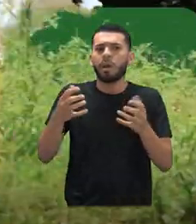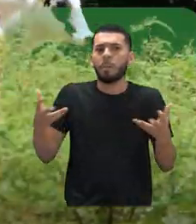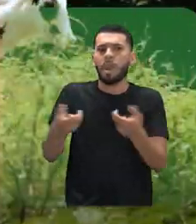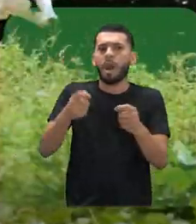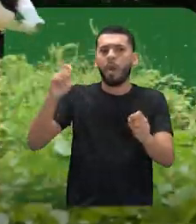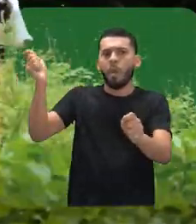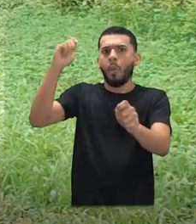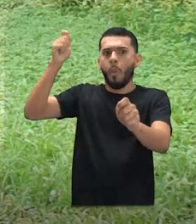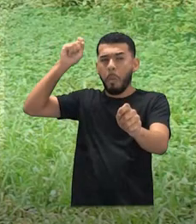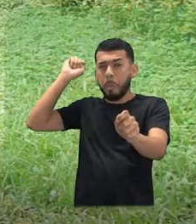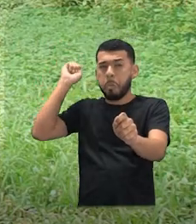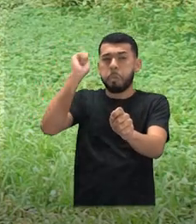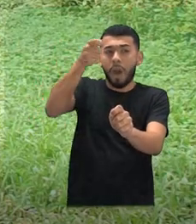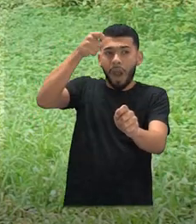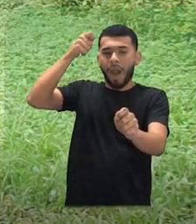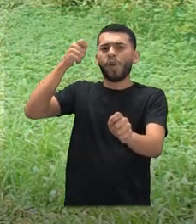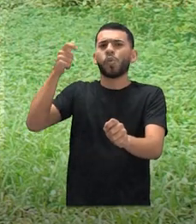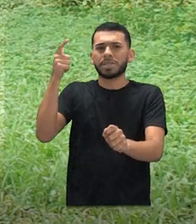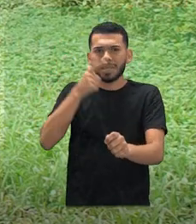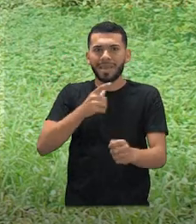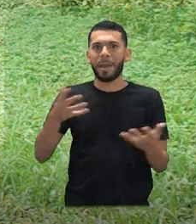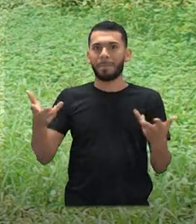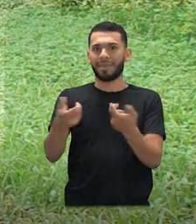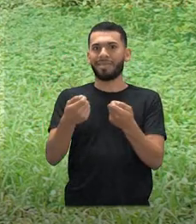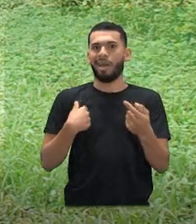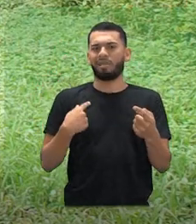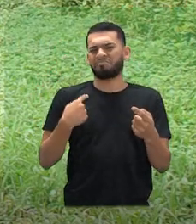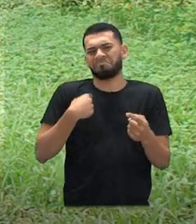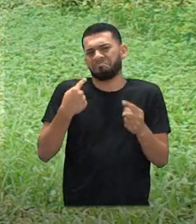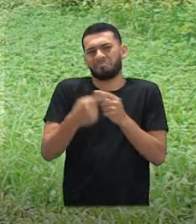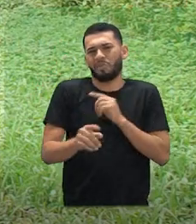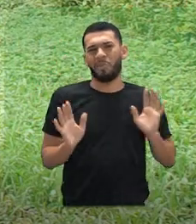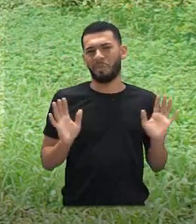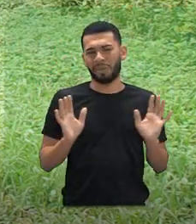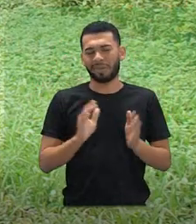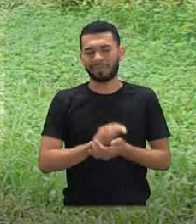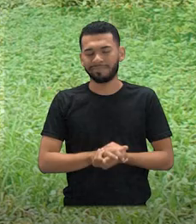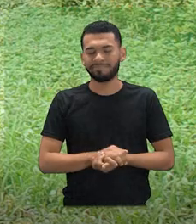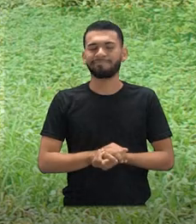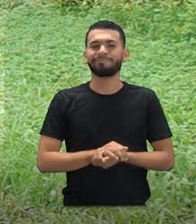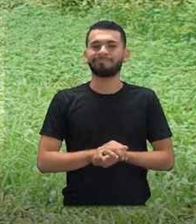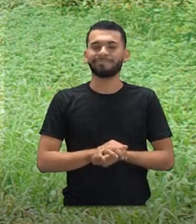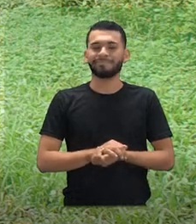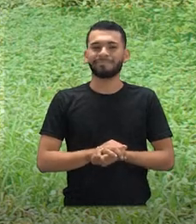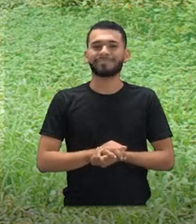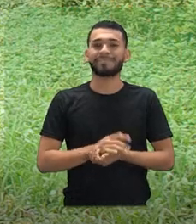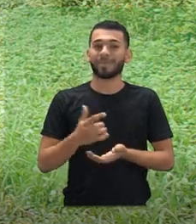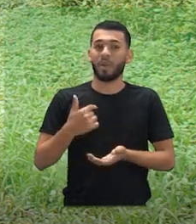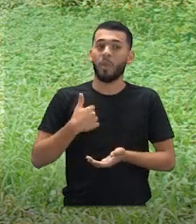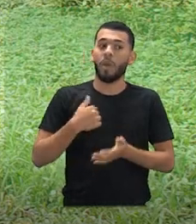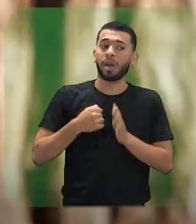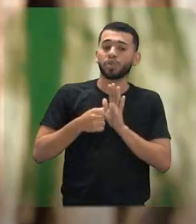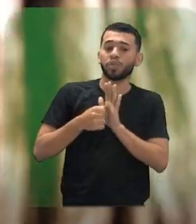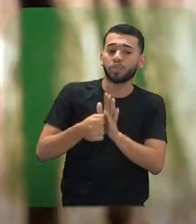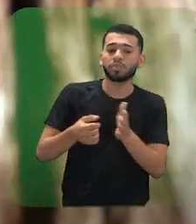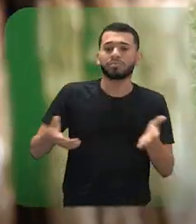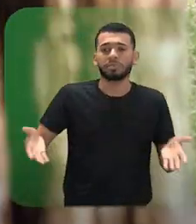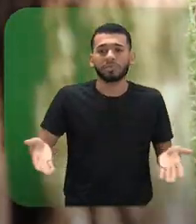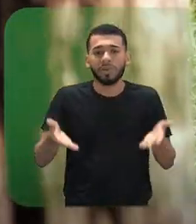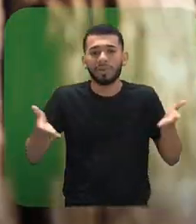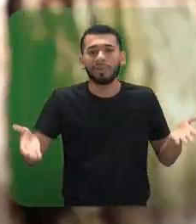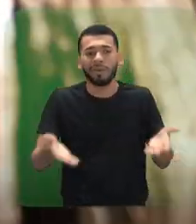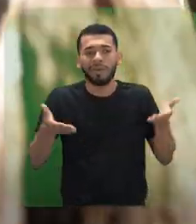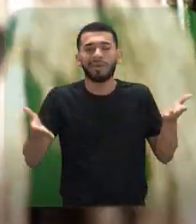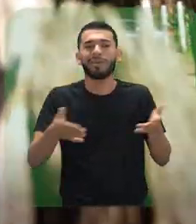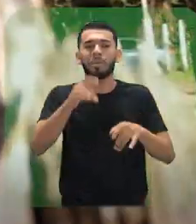né? Rodar aquela... Para laçar o boi. Eu não tenho essa habilidade. Eu